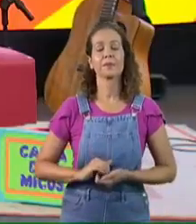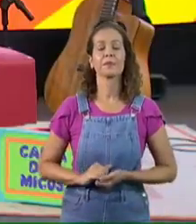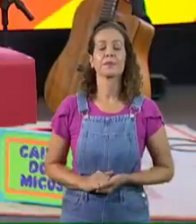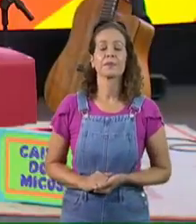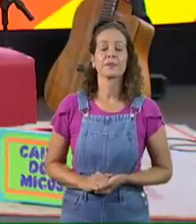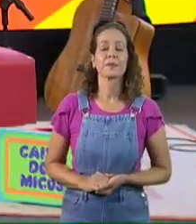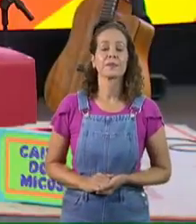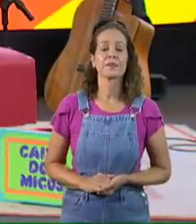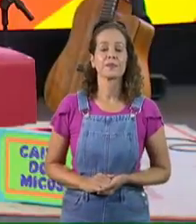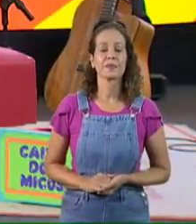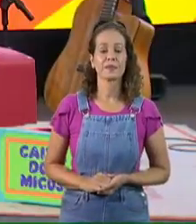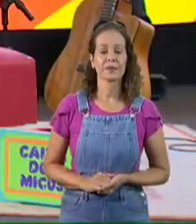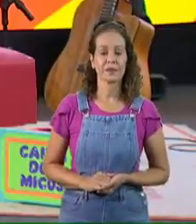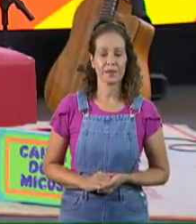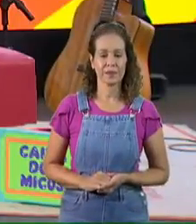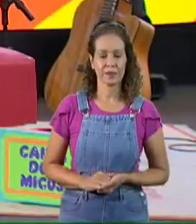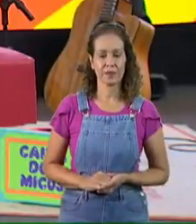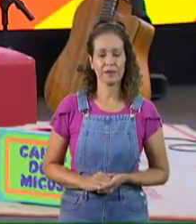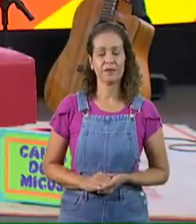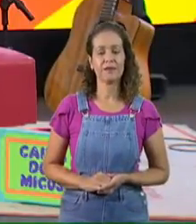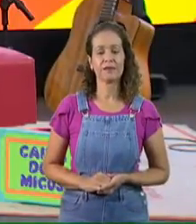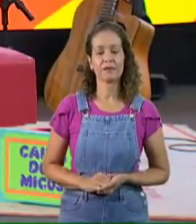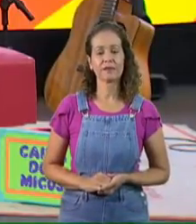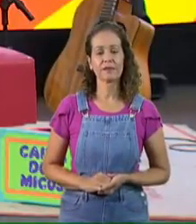o dado.